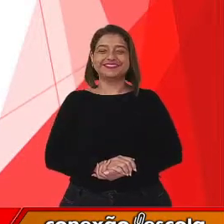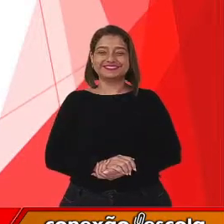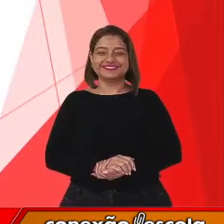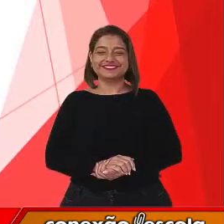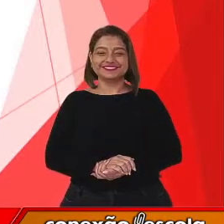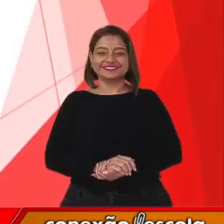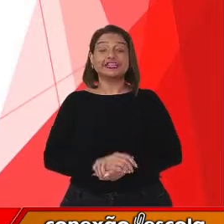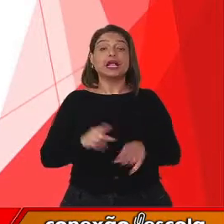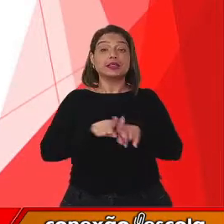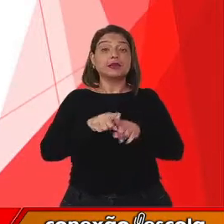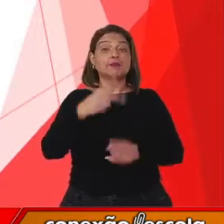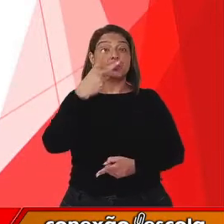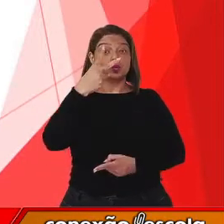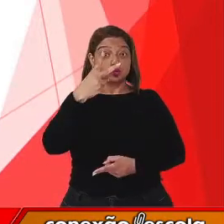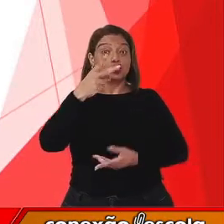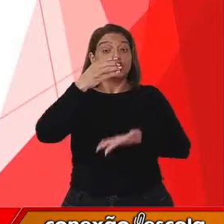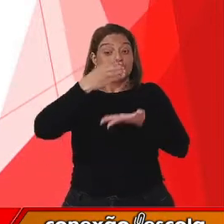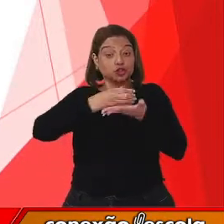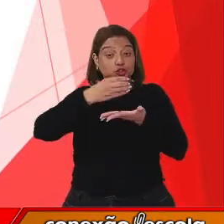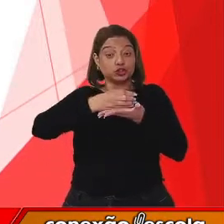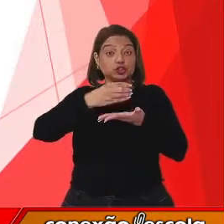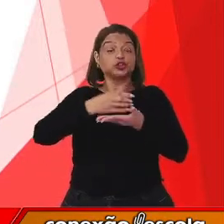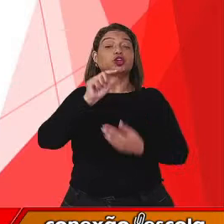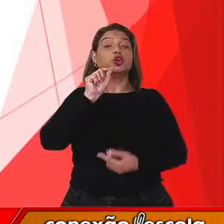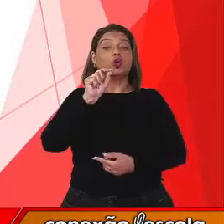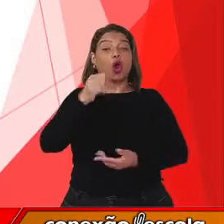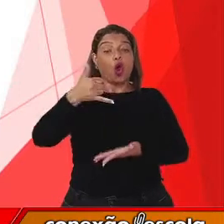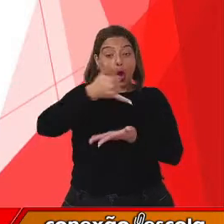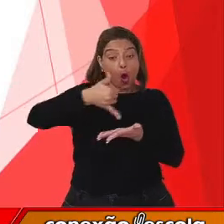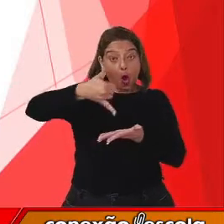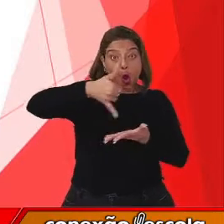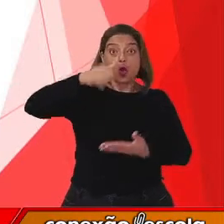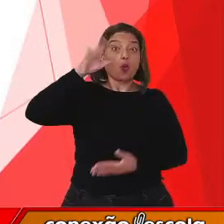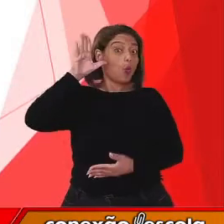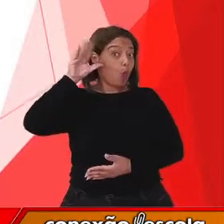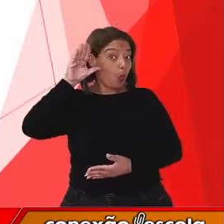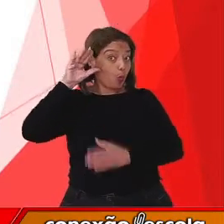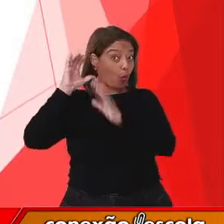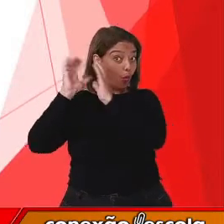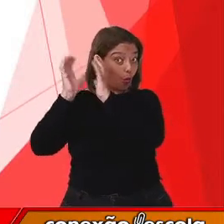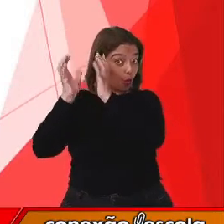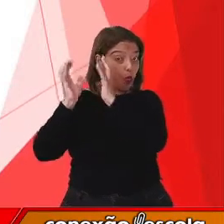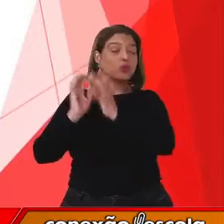e 2 xícaras. 2 xícaras de óleo de coco Isso.